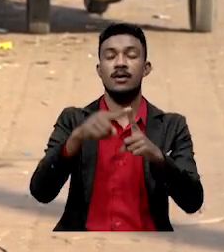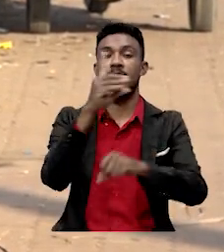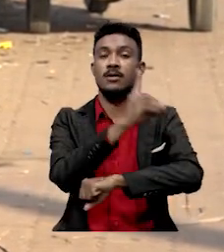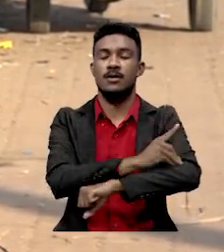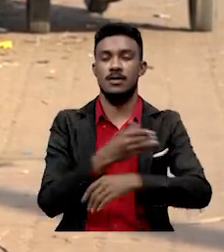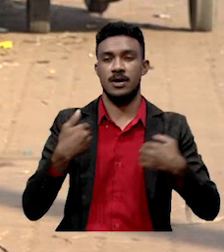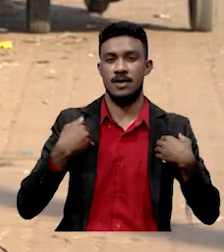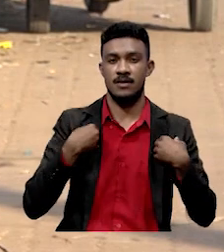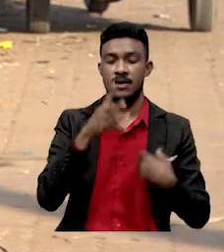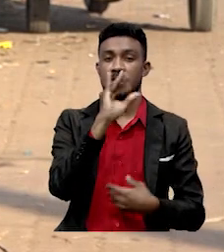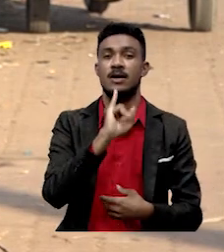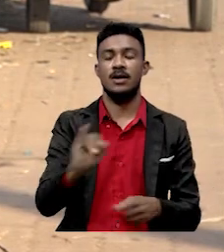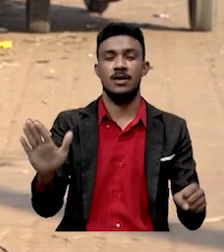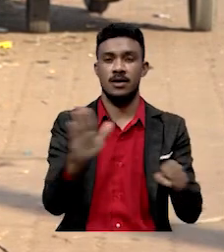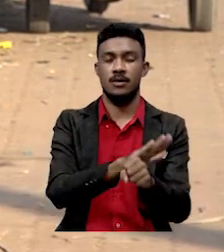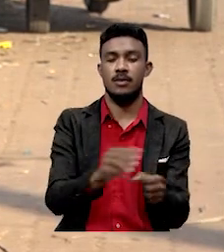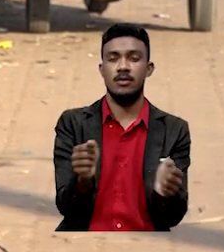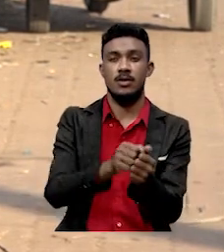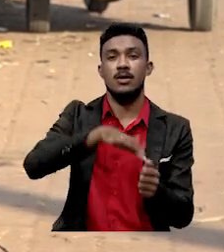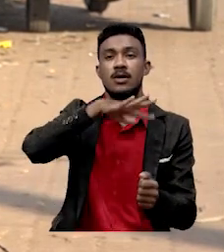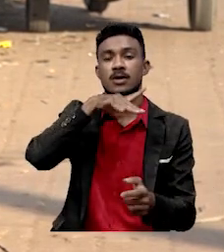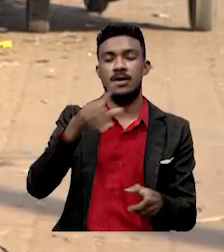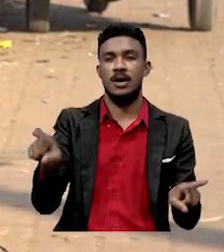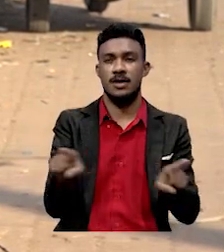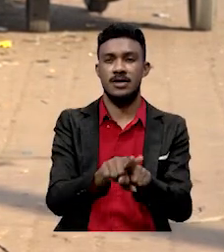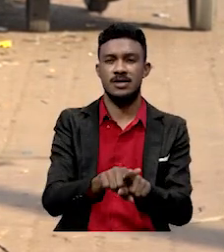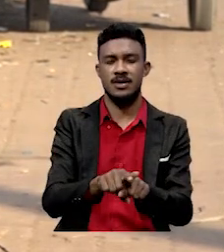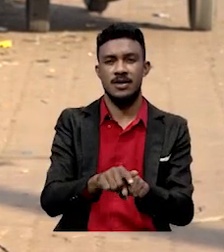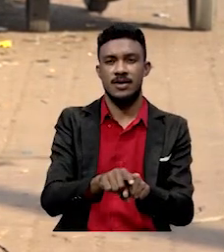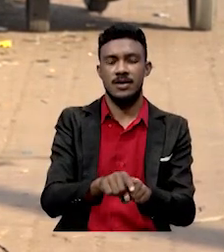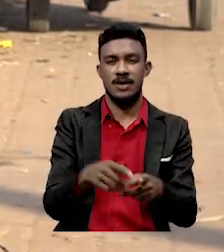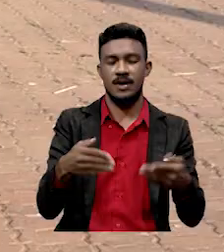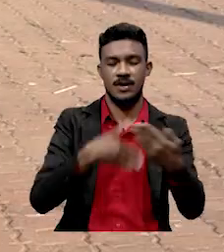cidade de Dili, se na Konu Holiso, beha futar, cidade de Futaroin.